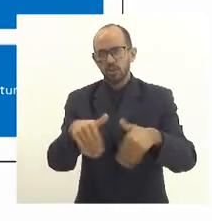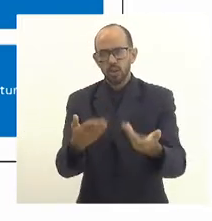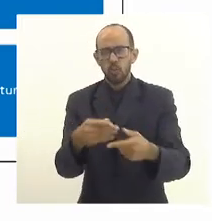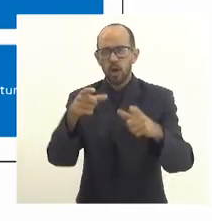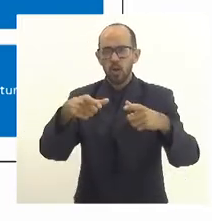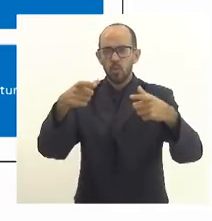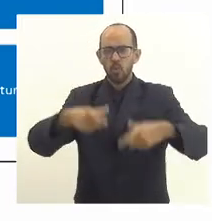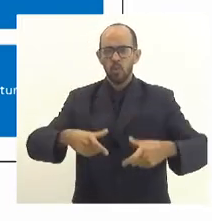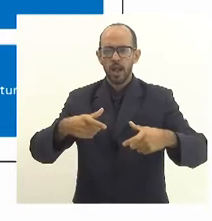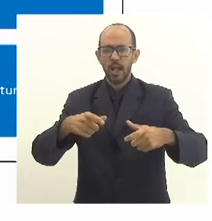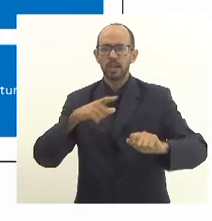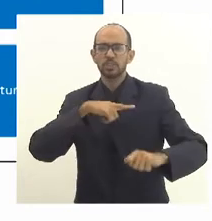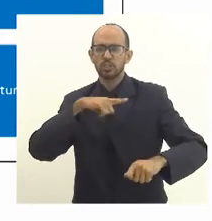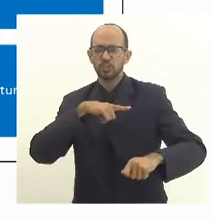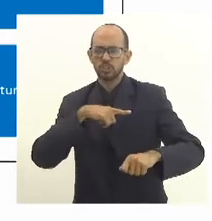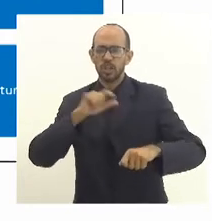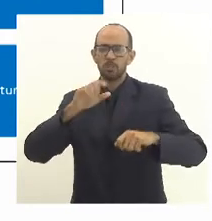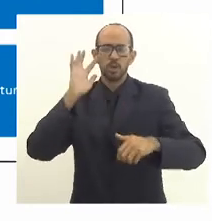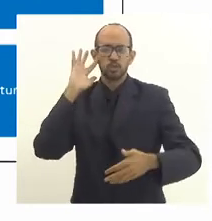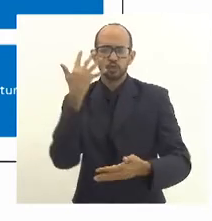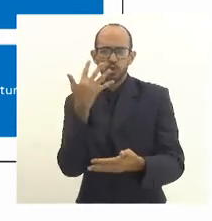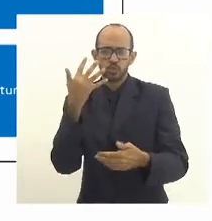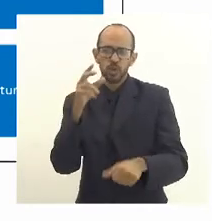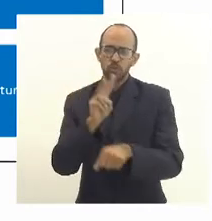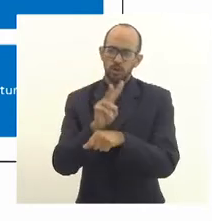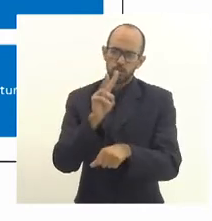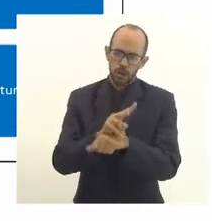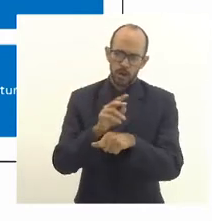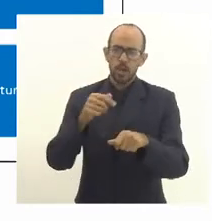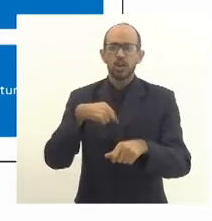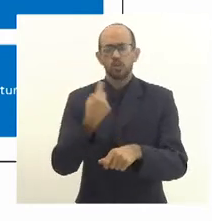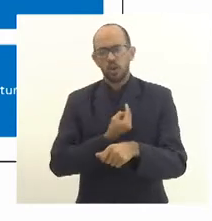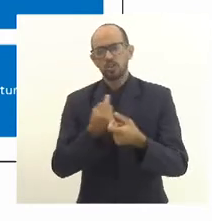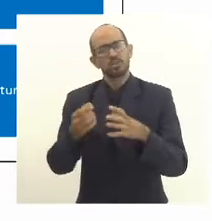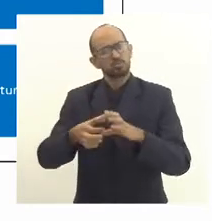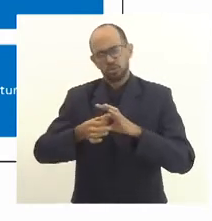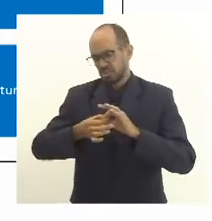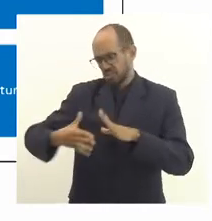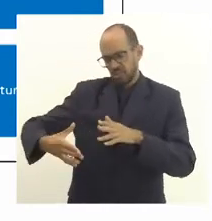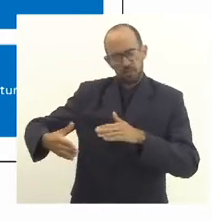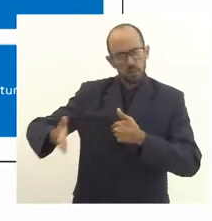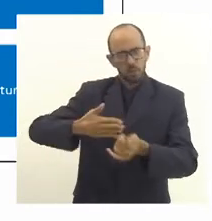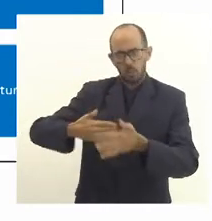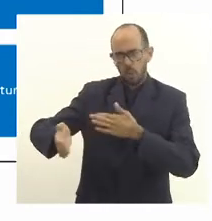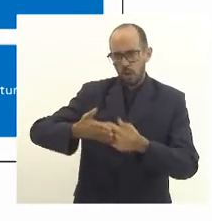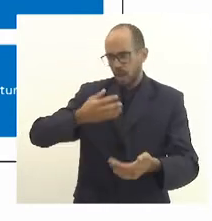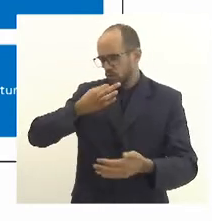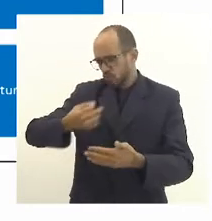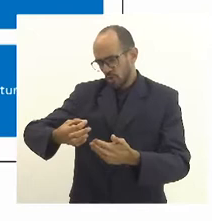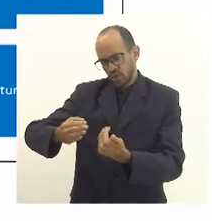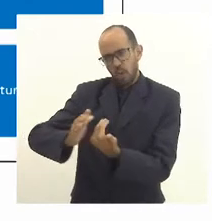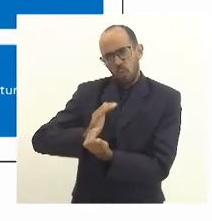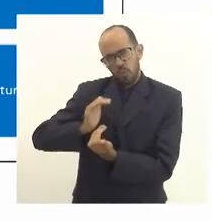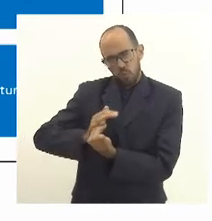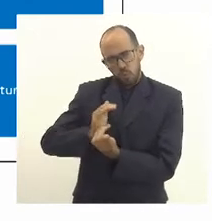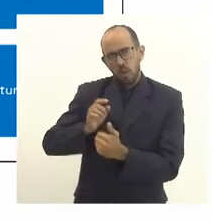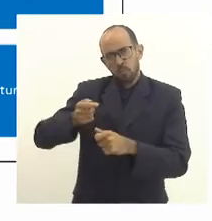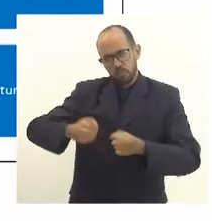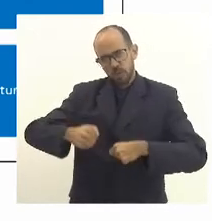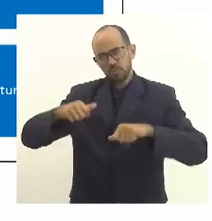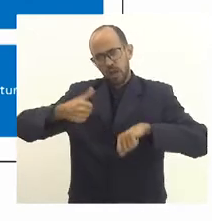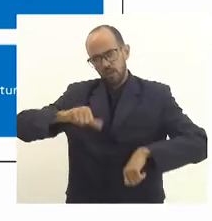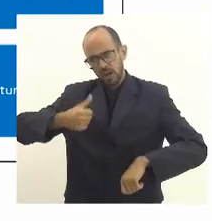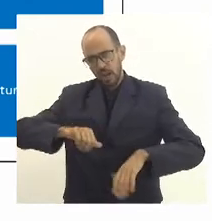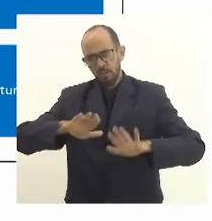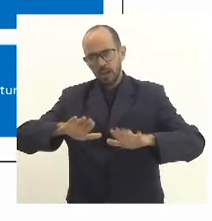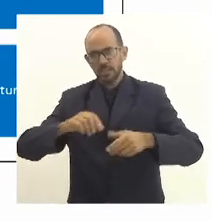destinar aí como uma solução preliminar. Estamos abertos a outras soluções, mas existe aí um espaço dentro dos nossos postos